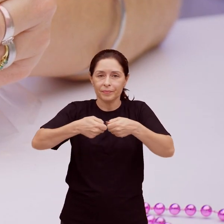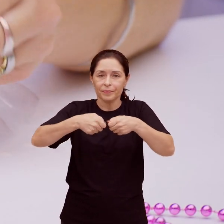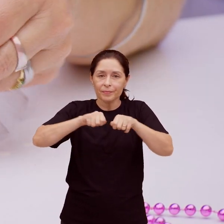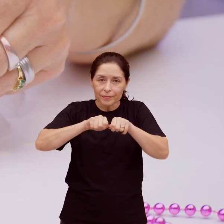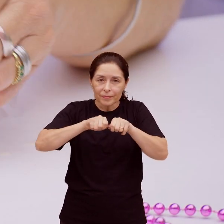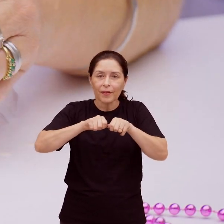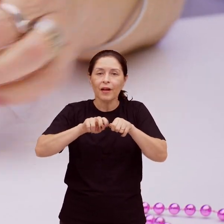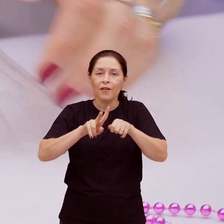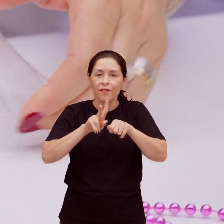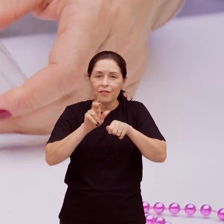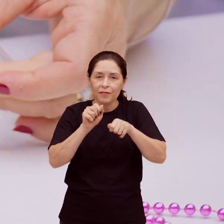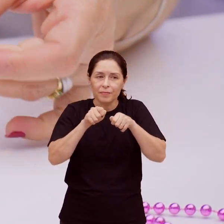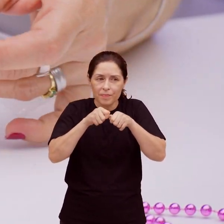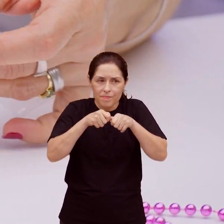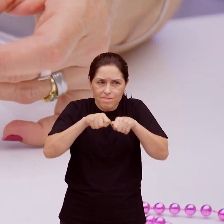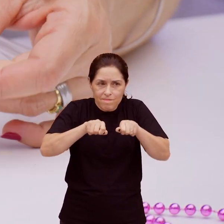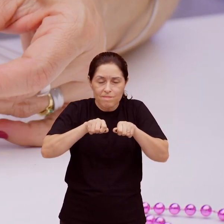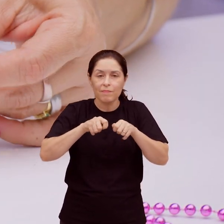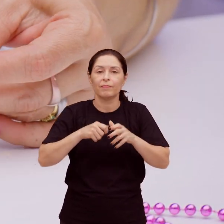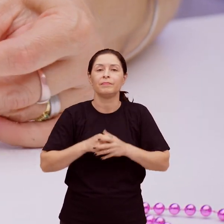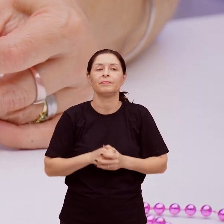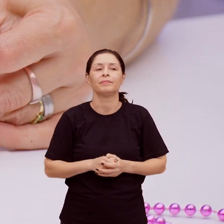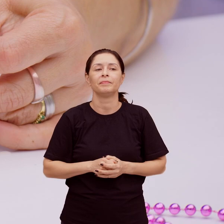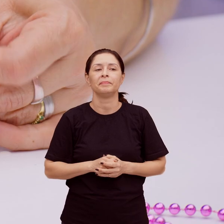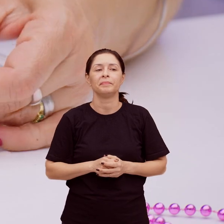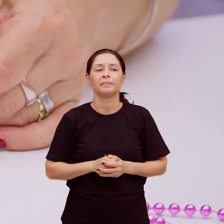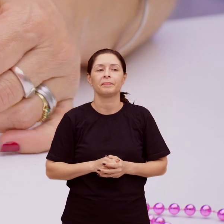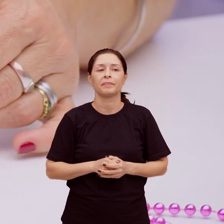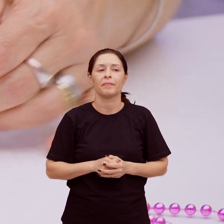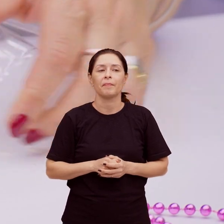ficar mais firme e ele ficar em pé.